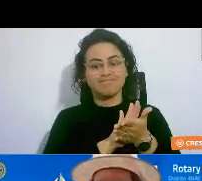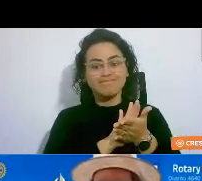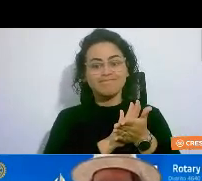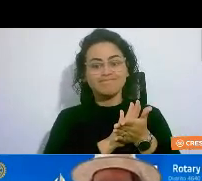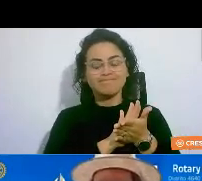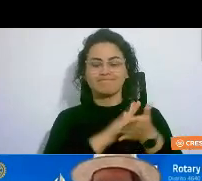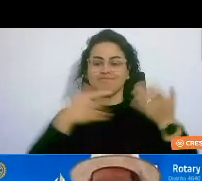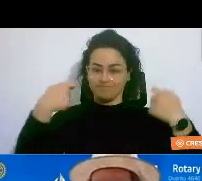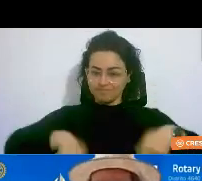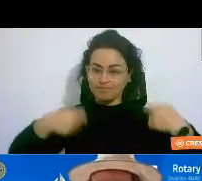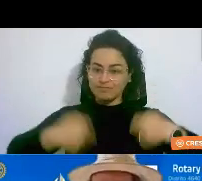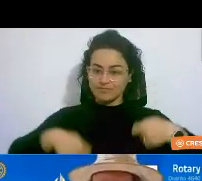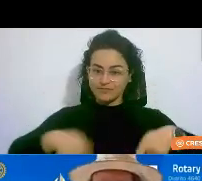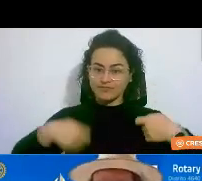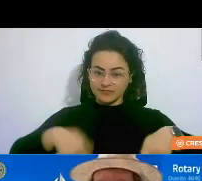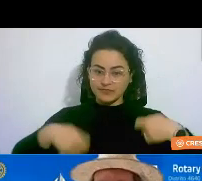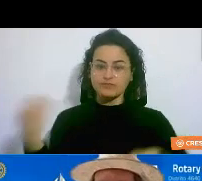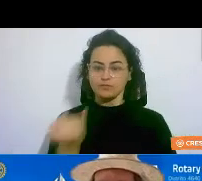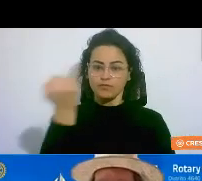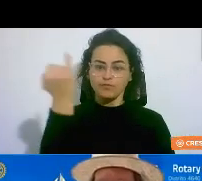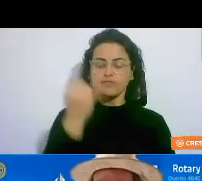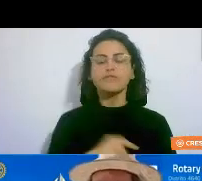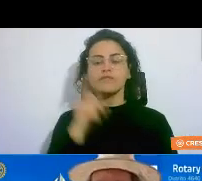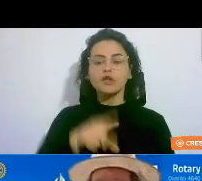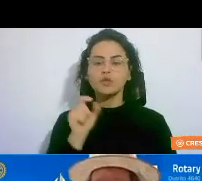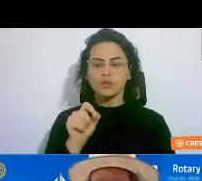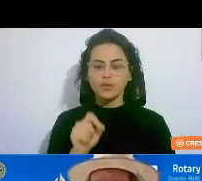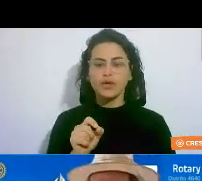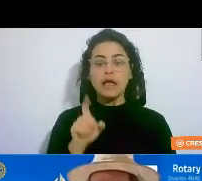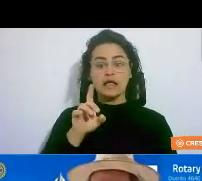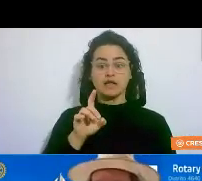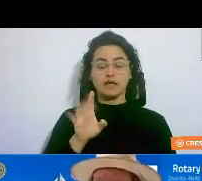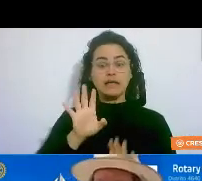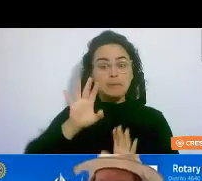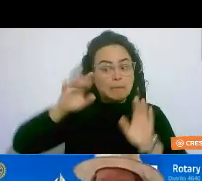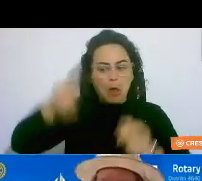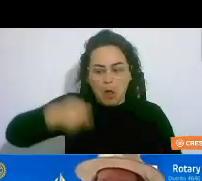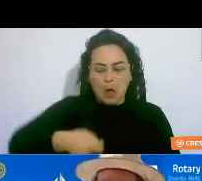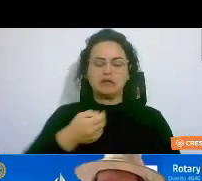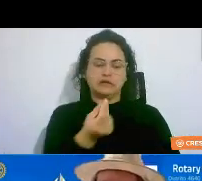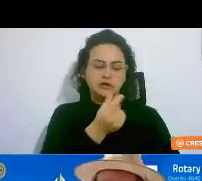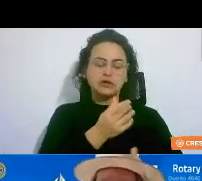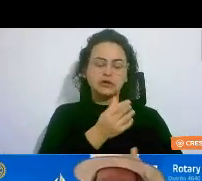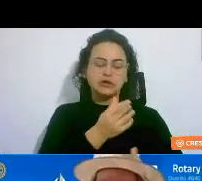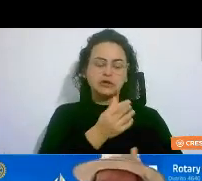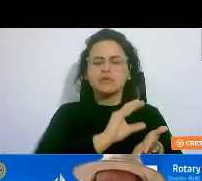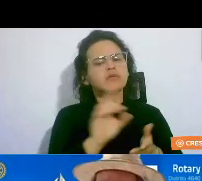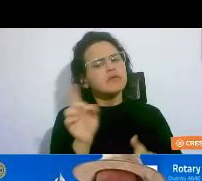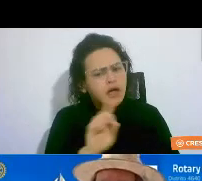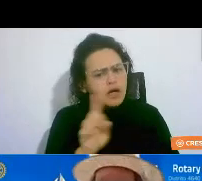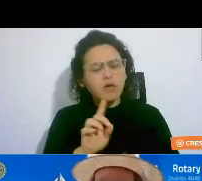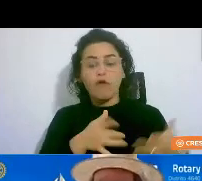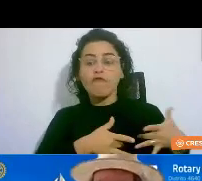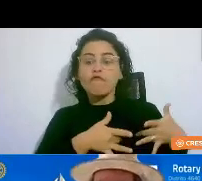cada rotariano também, lembrando sempre, não é obrigação de contribuição, é voluntariado. Se tiver